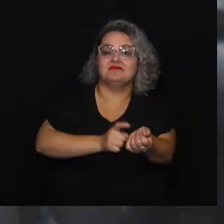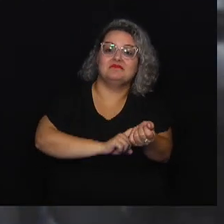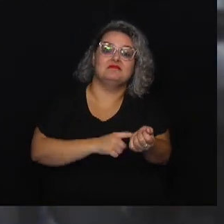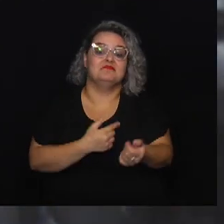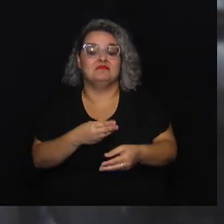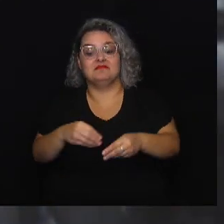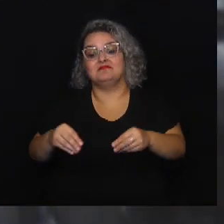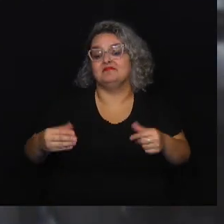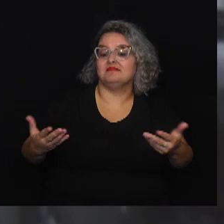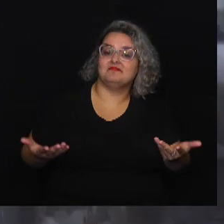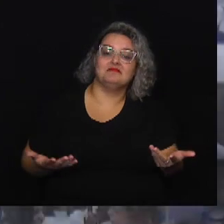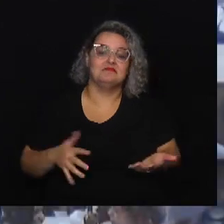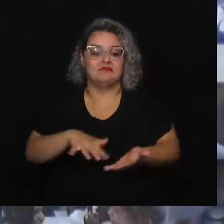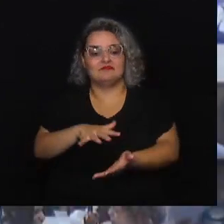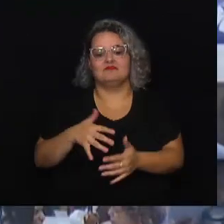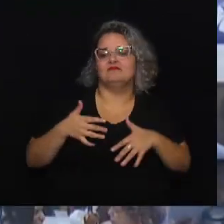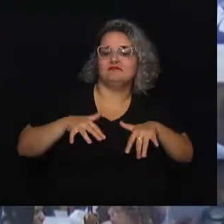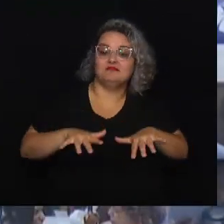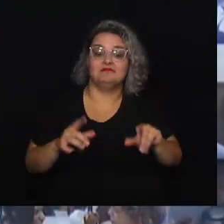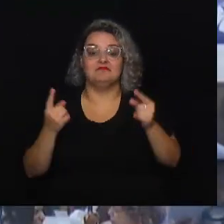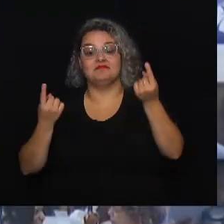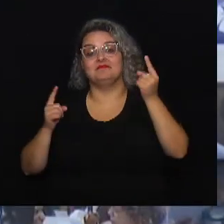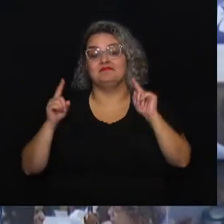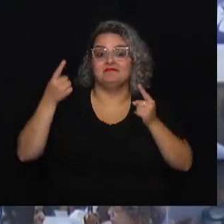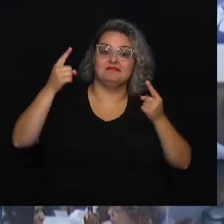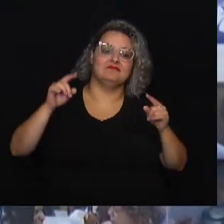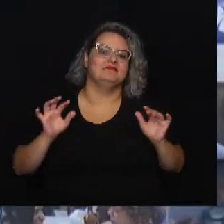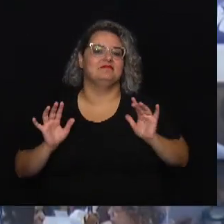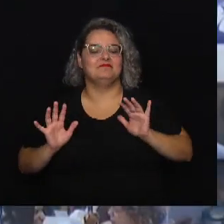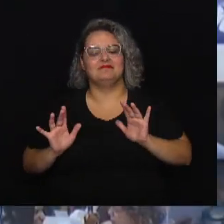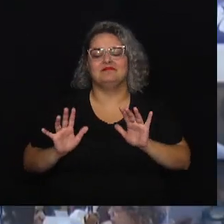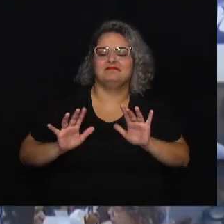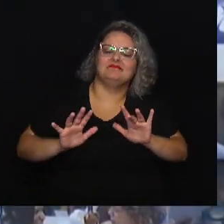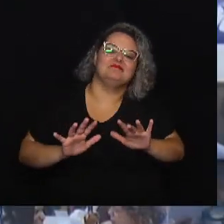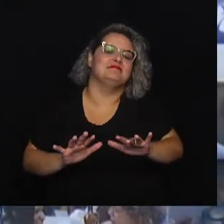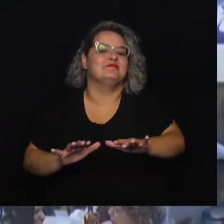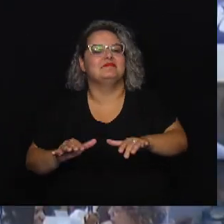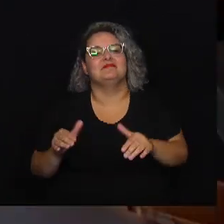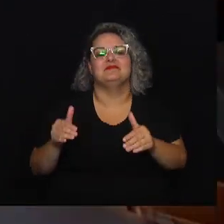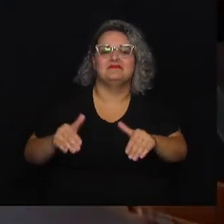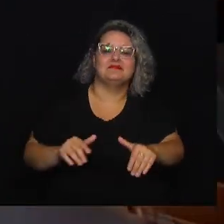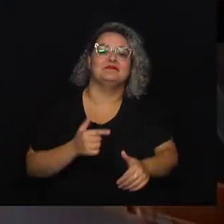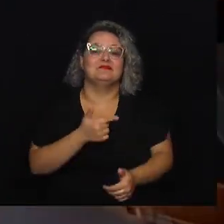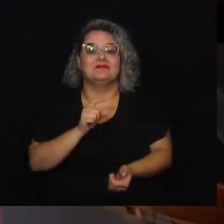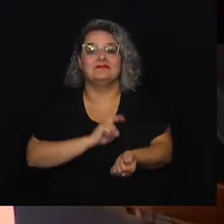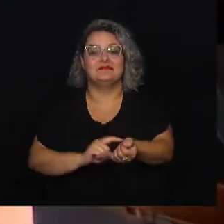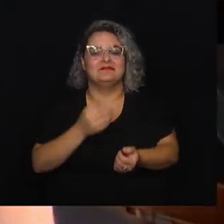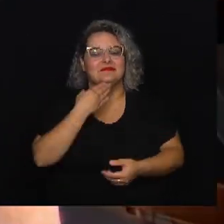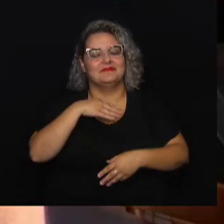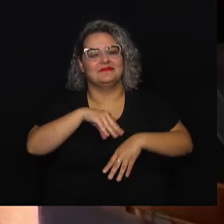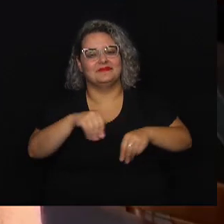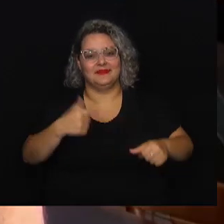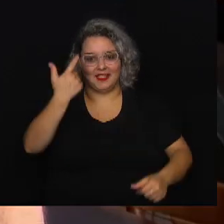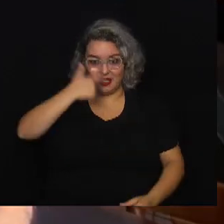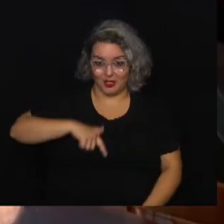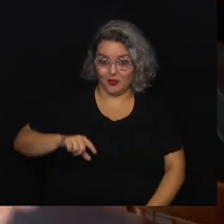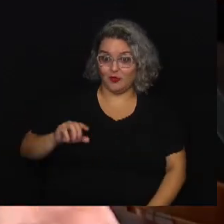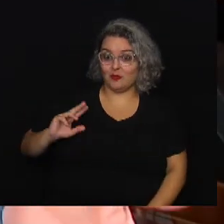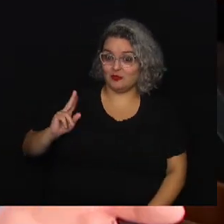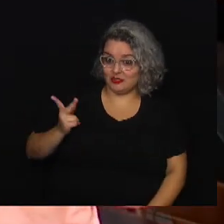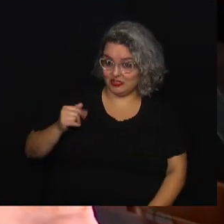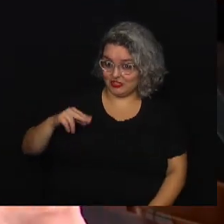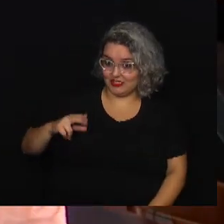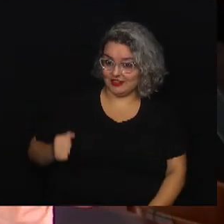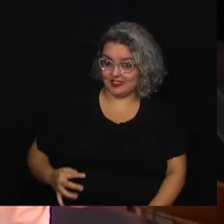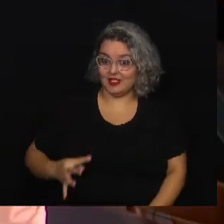o samba incendeia, a minha vila é nem sangue nem areia. Eu sou o China, e